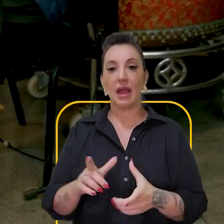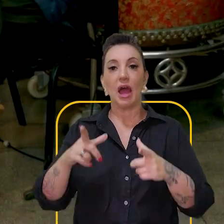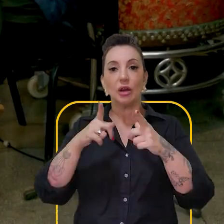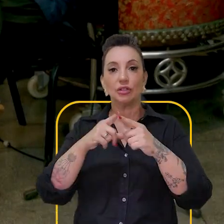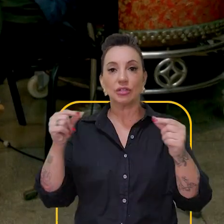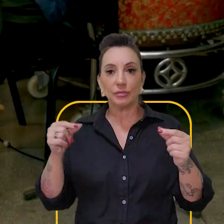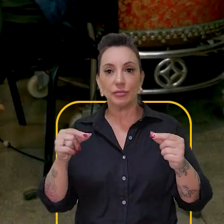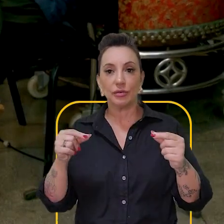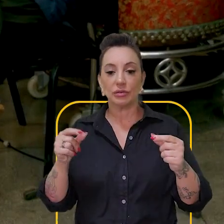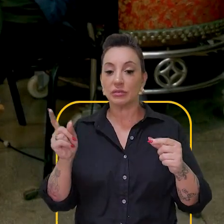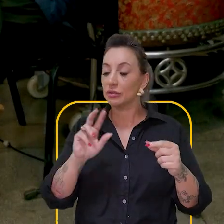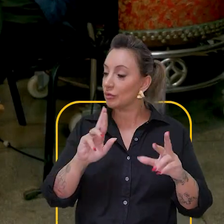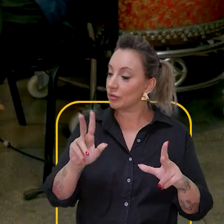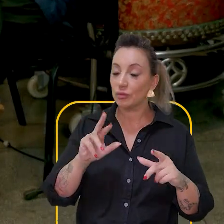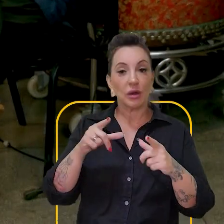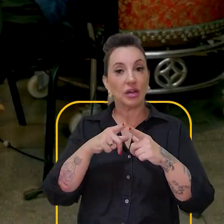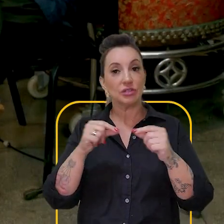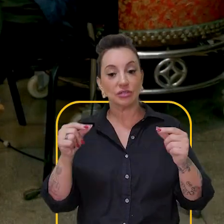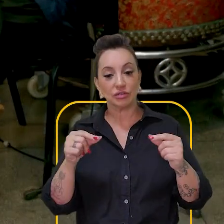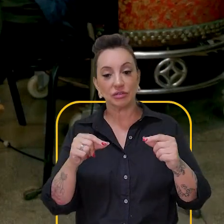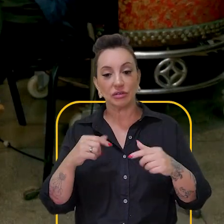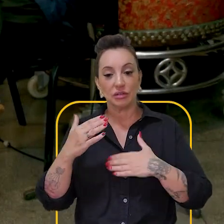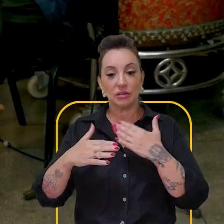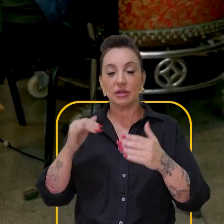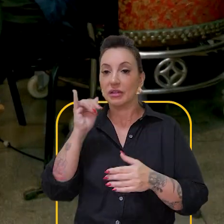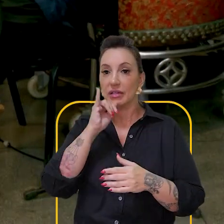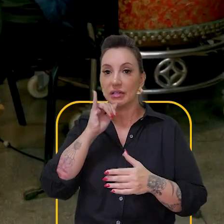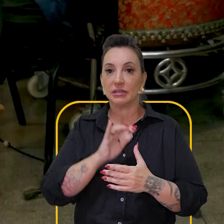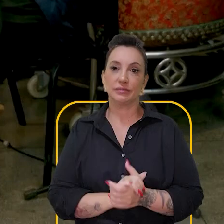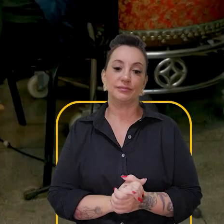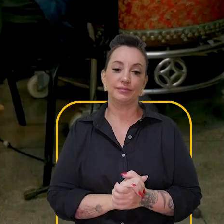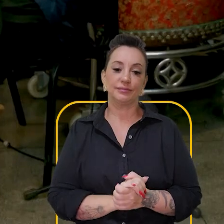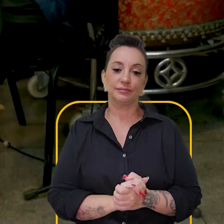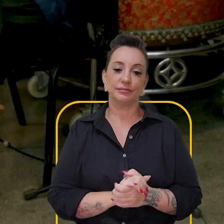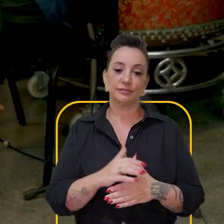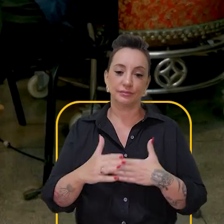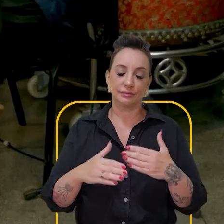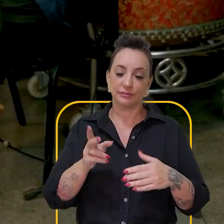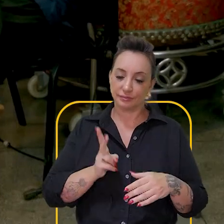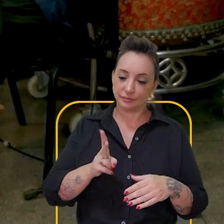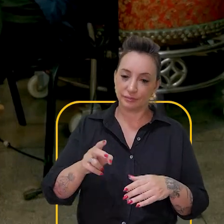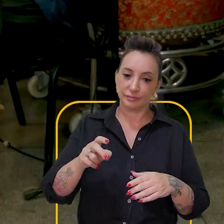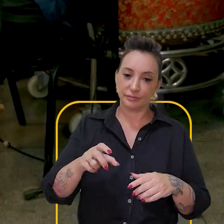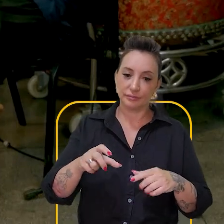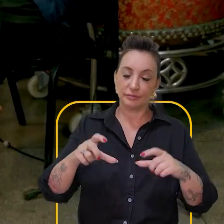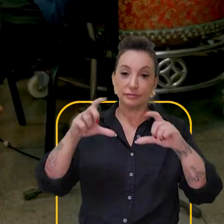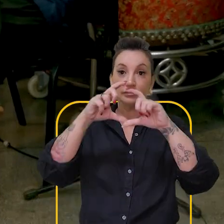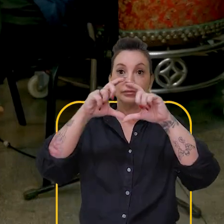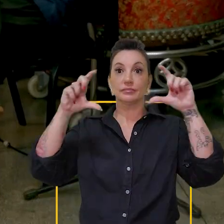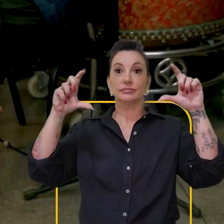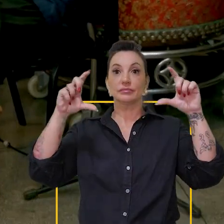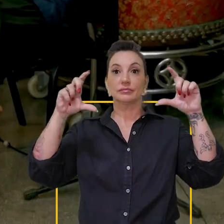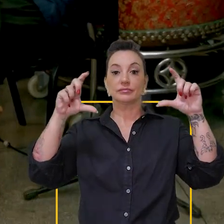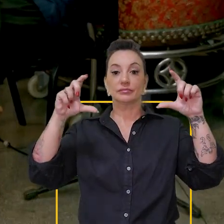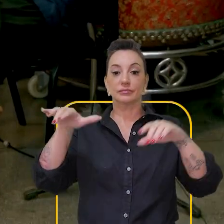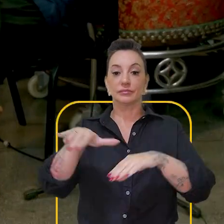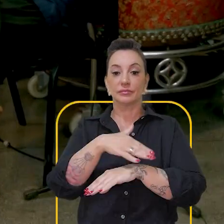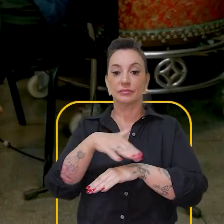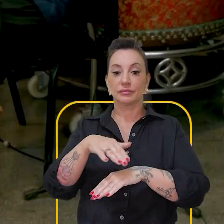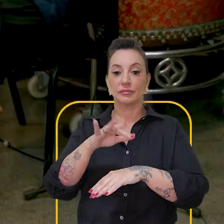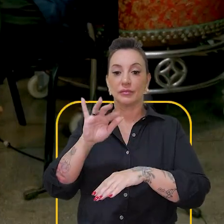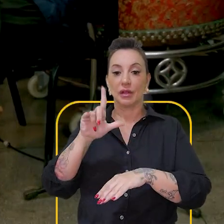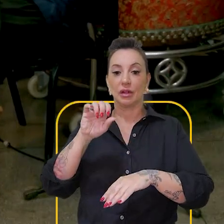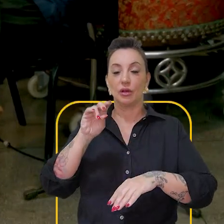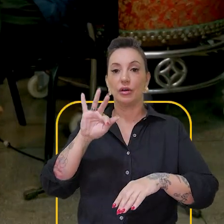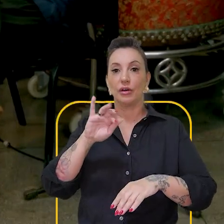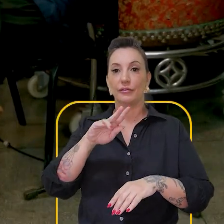ali eu vi a placa da rua lgin falei ah é a rua mas e agora vou para cá ou vou para cá porque eu não tinha a